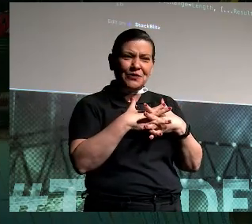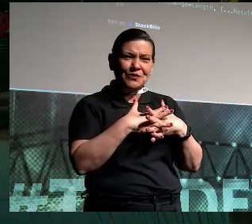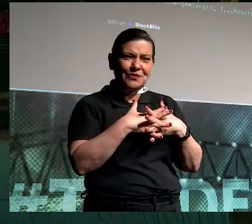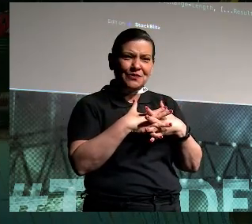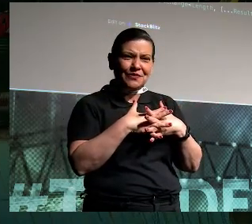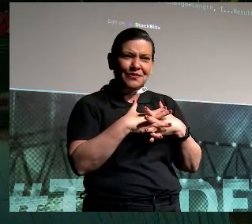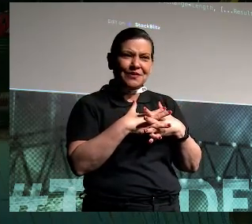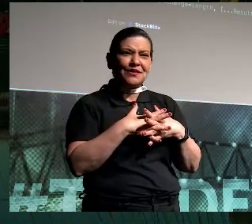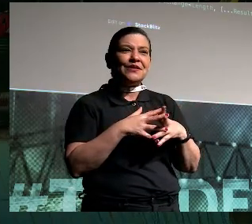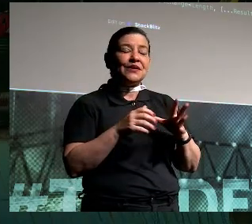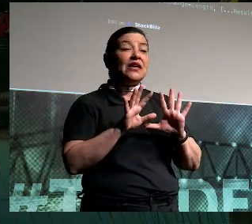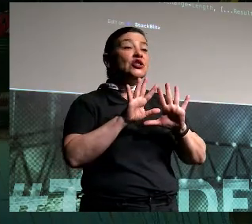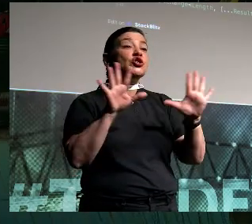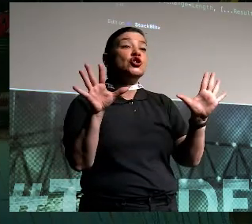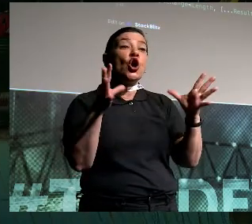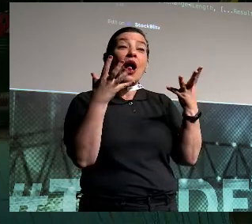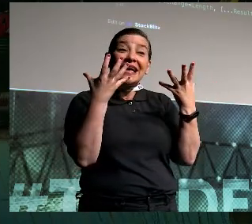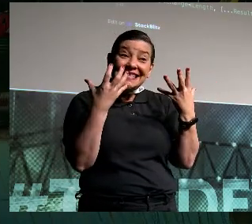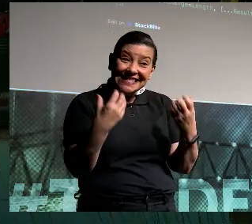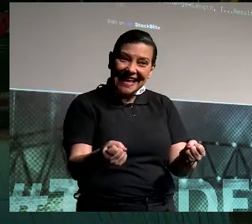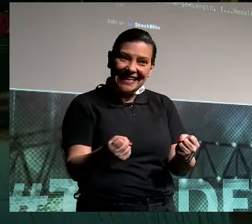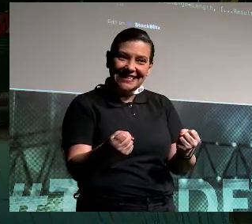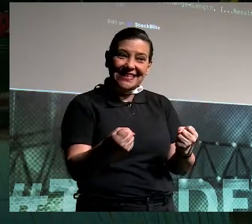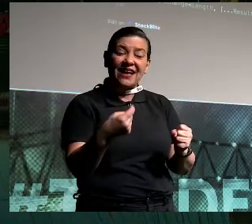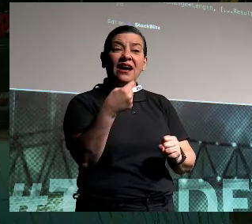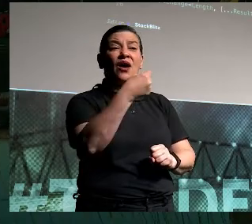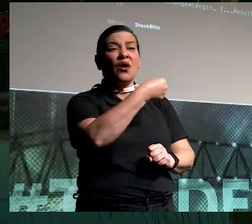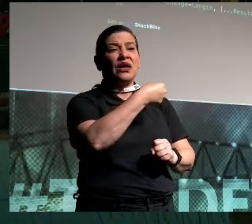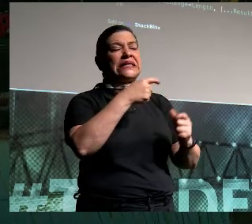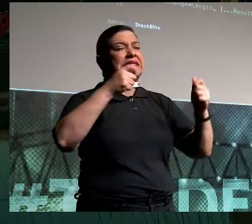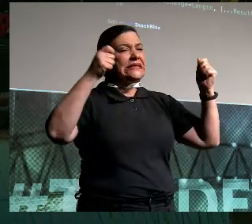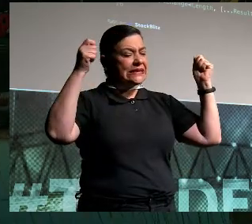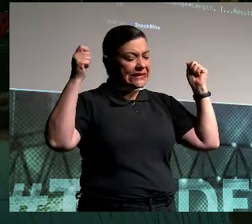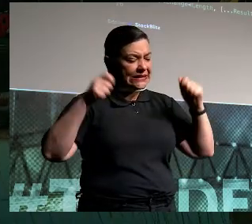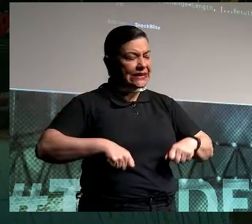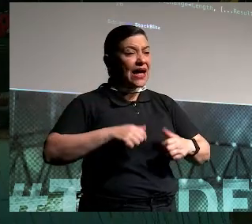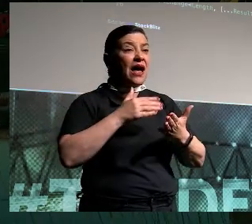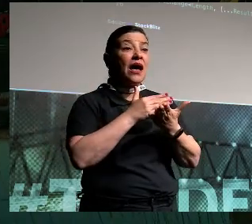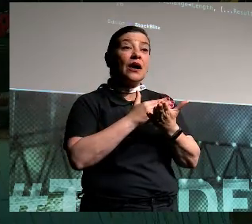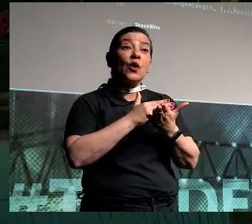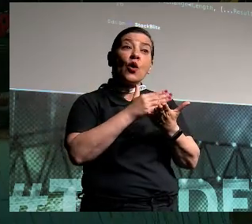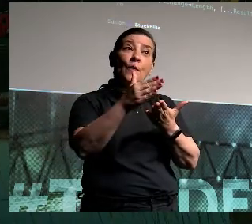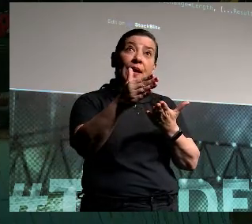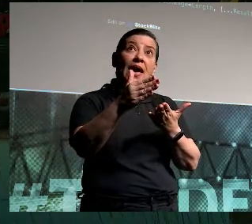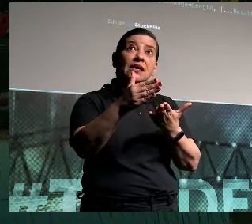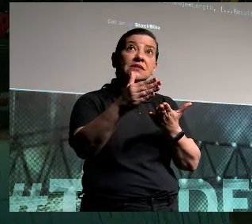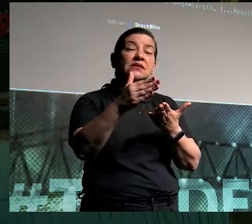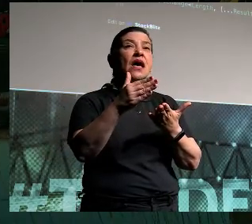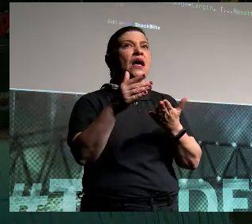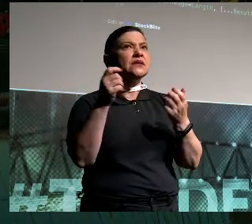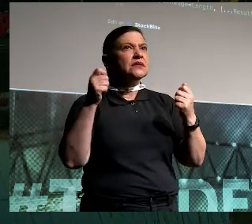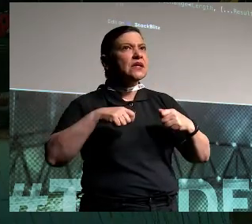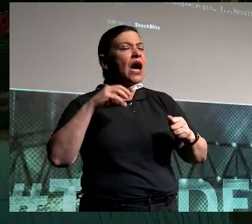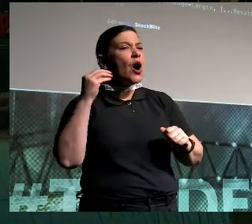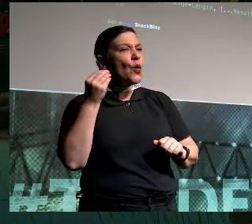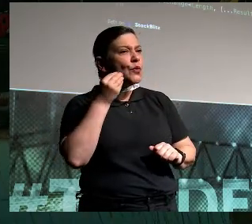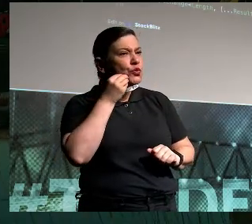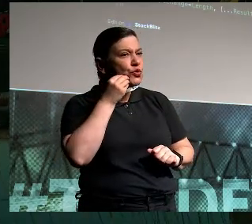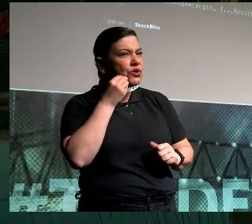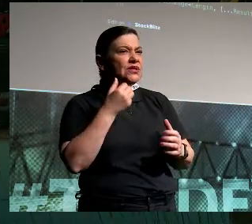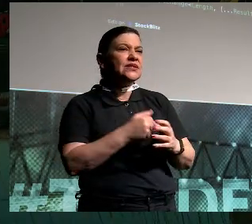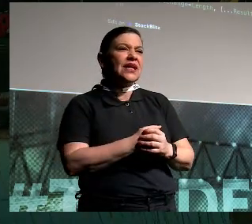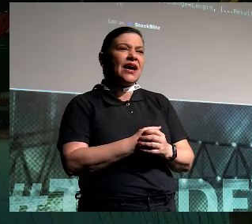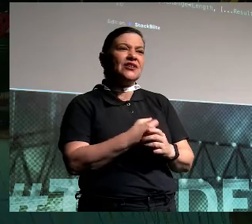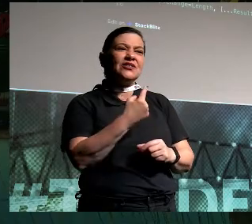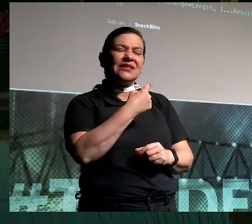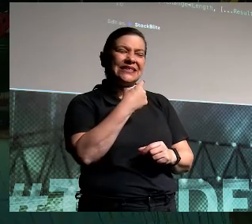só aceita. Olha como isso daqui é possível. Começa a considerar as possibilidades disso, em vez de travar na